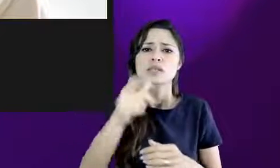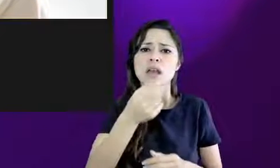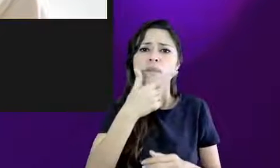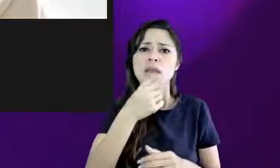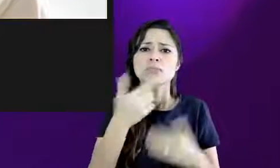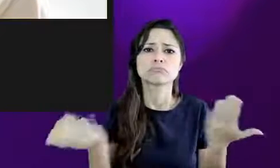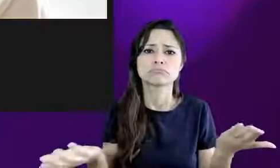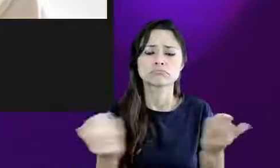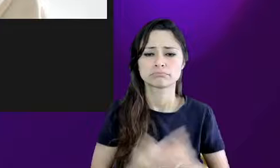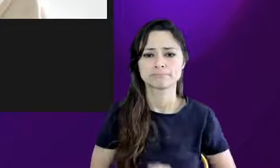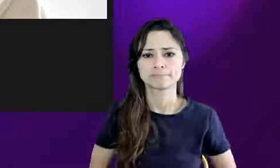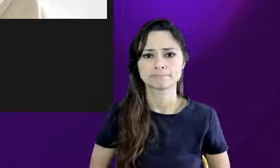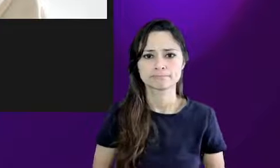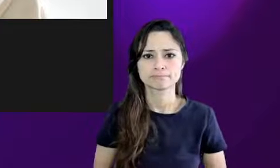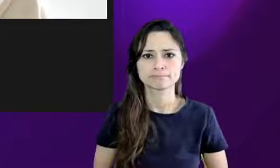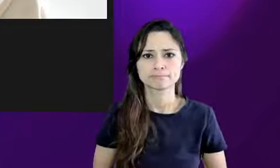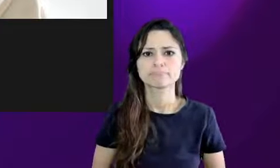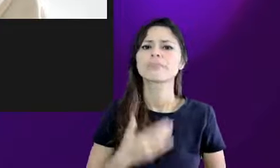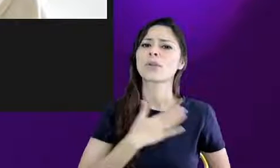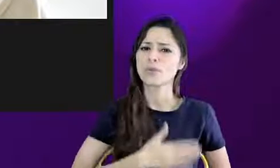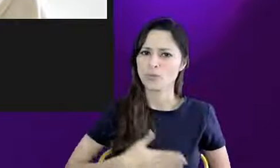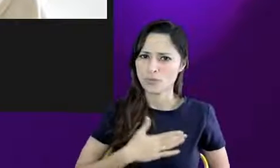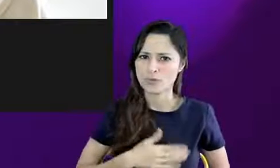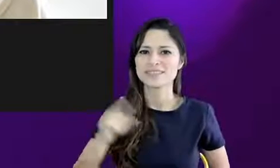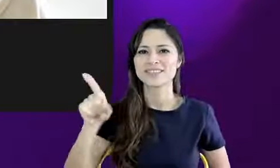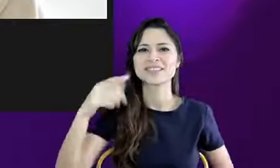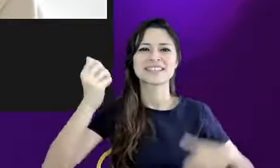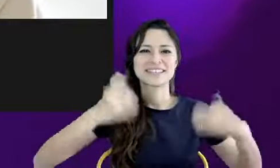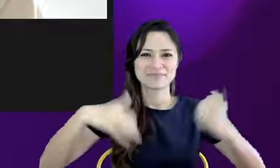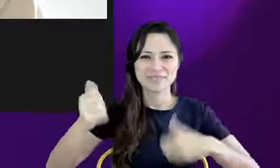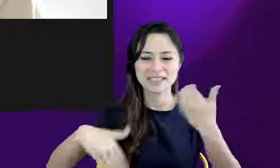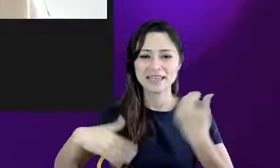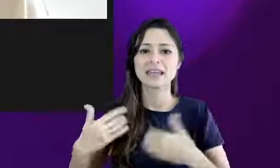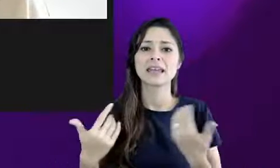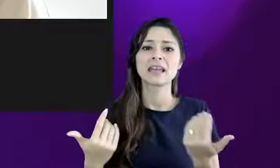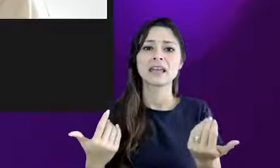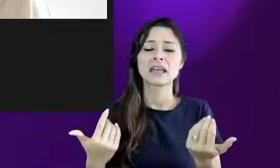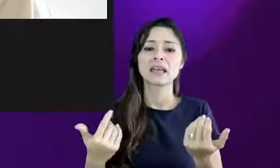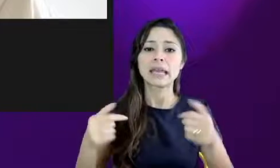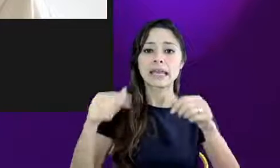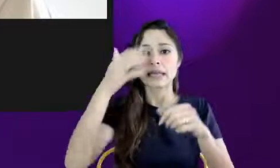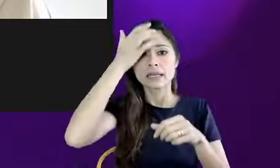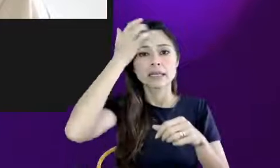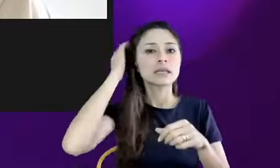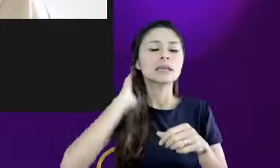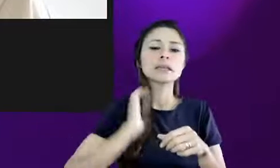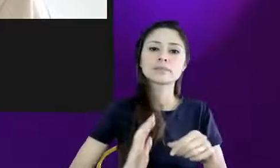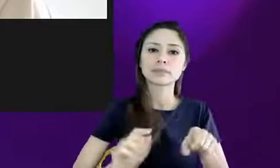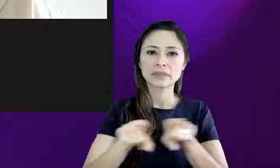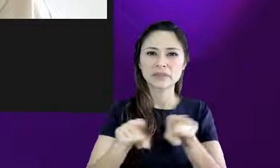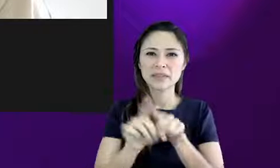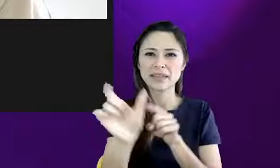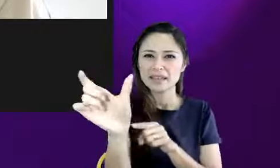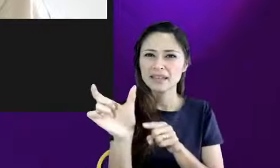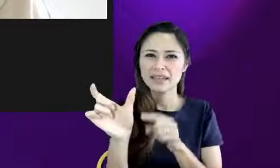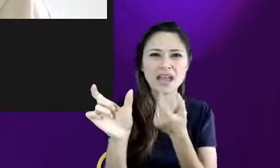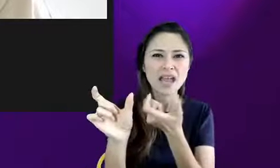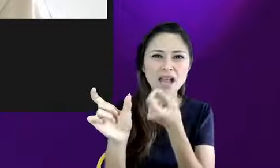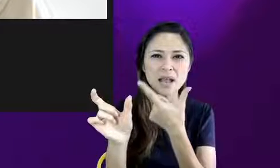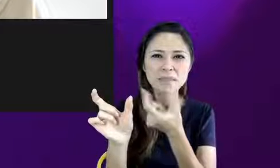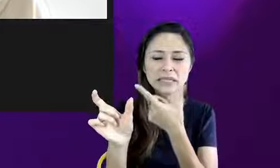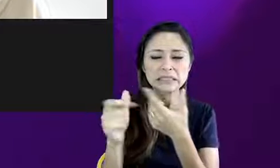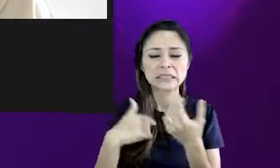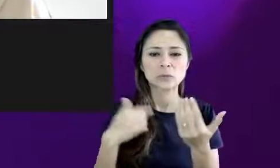Então, Andréa, gostei muito das suas observações e o tofacitinib me deixou um pouco inibido com